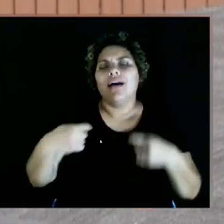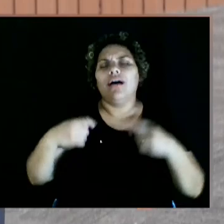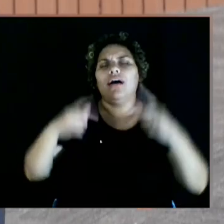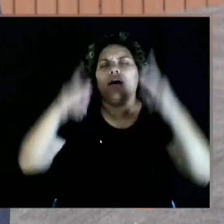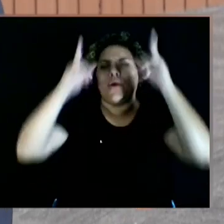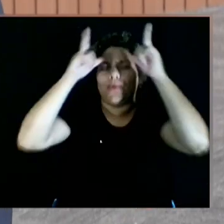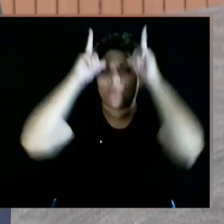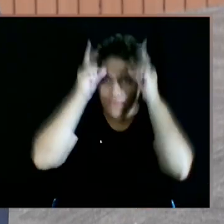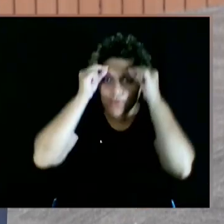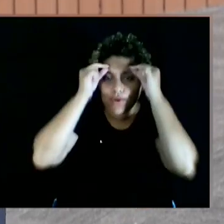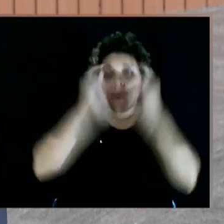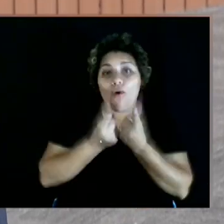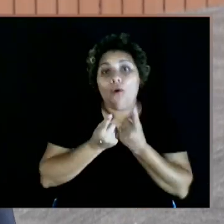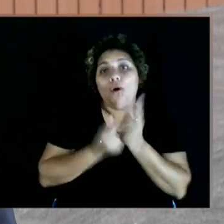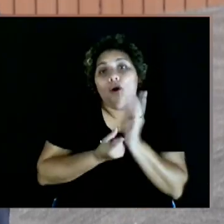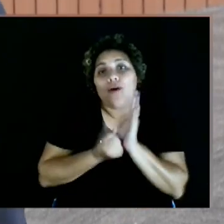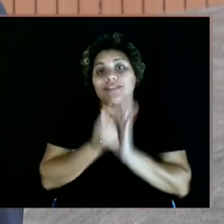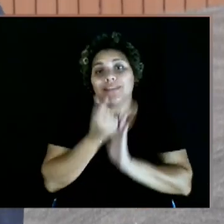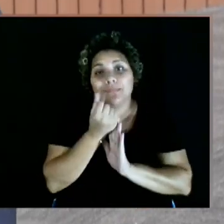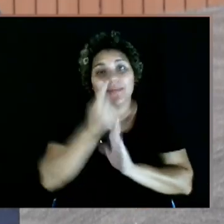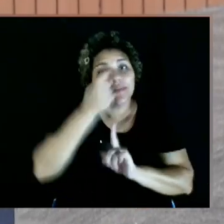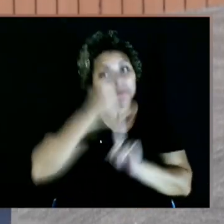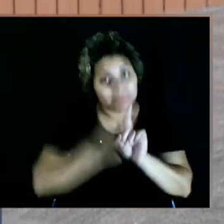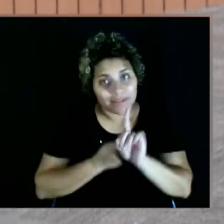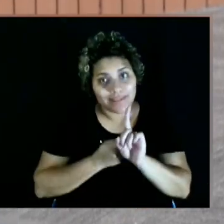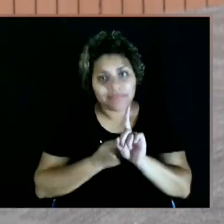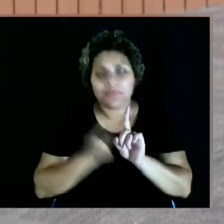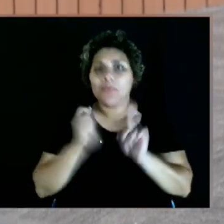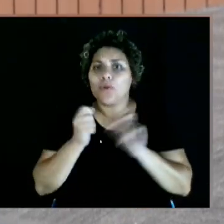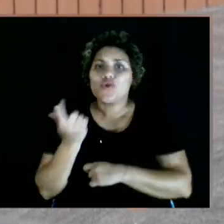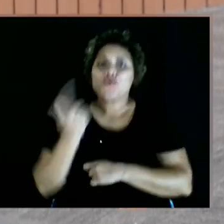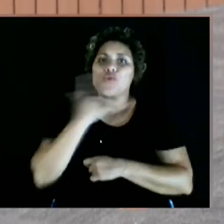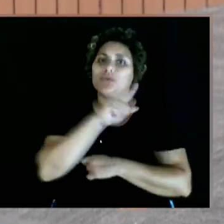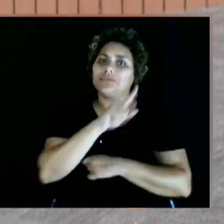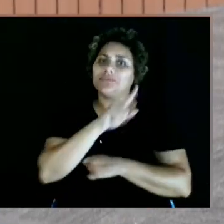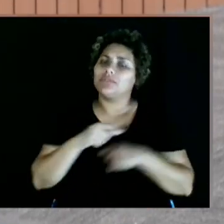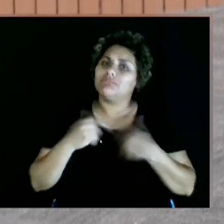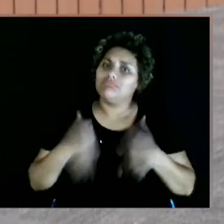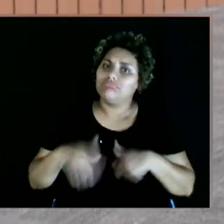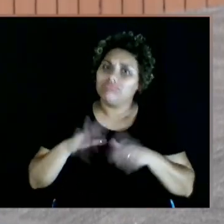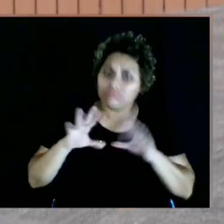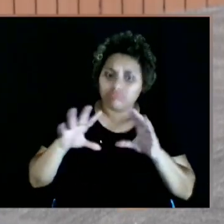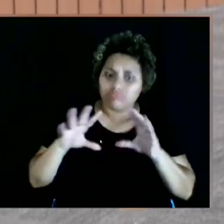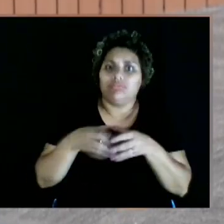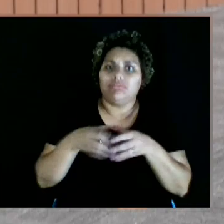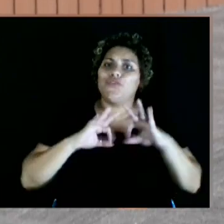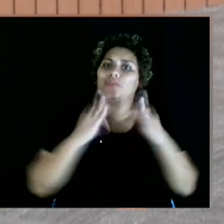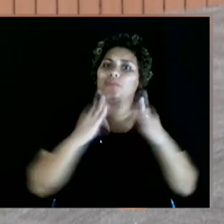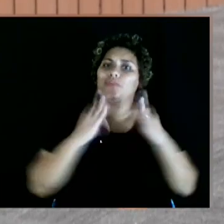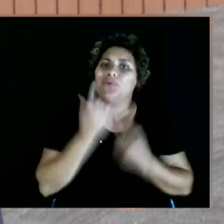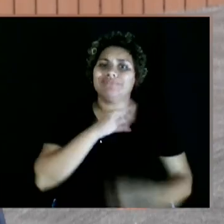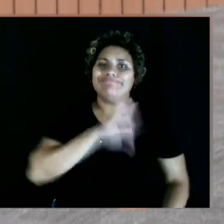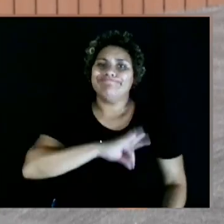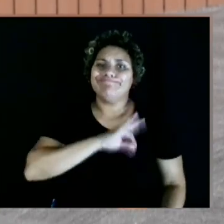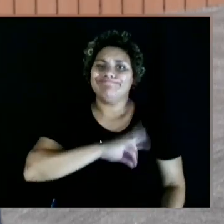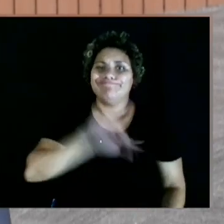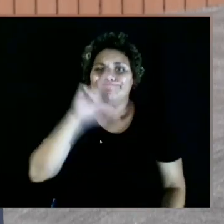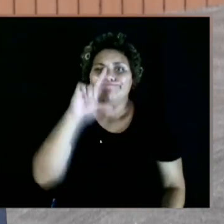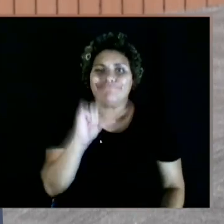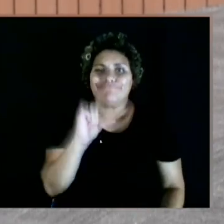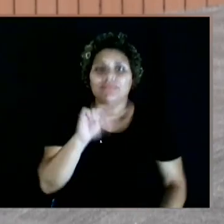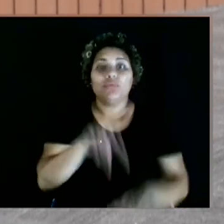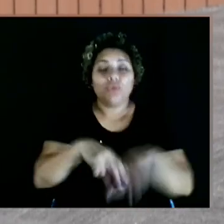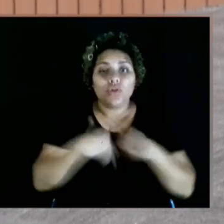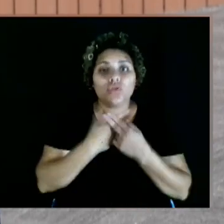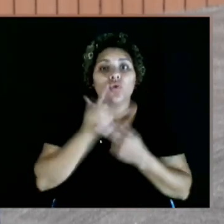ser um ganho muito expressivo na família que vive com salário mínimo, porque ela vai poder destinar para outras